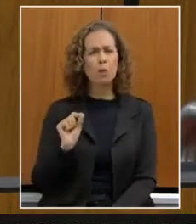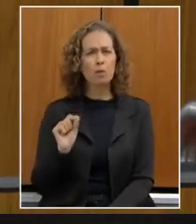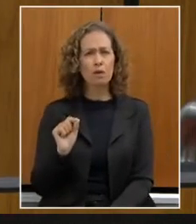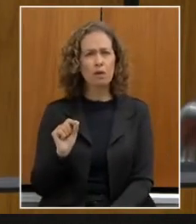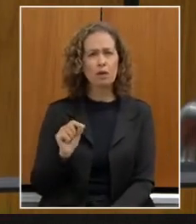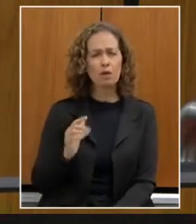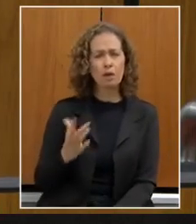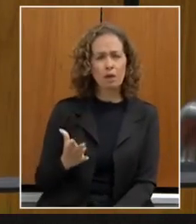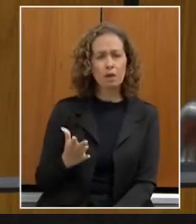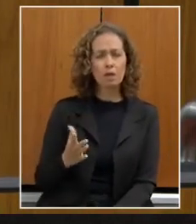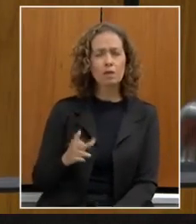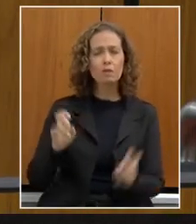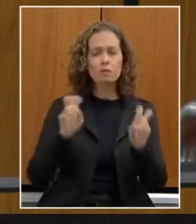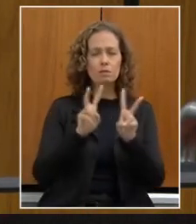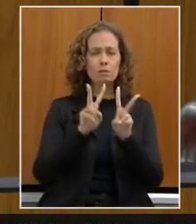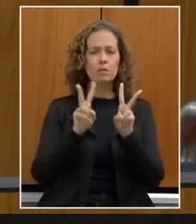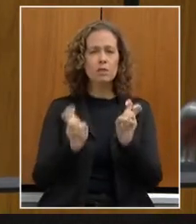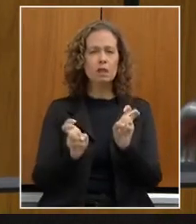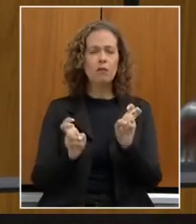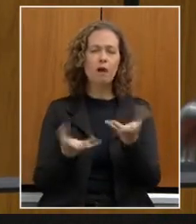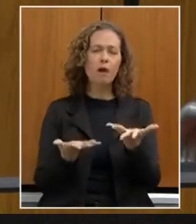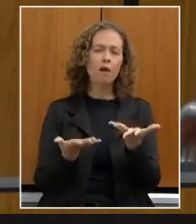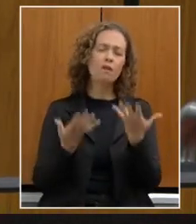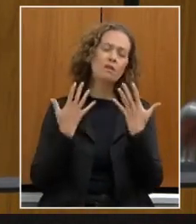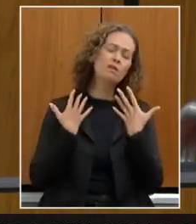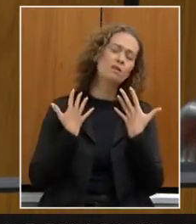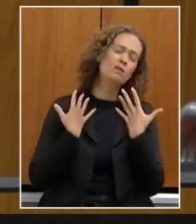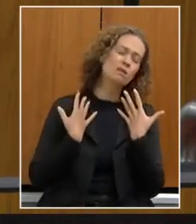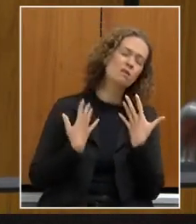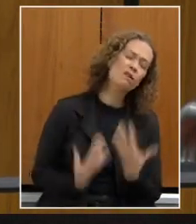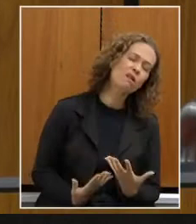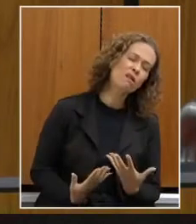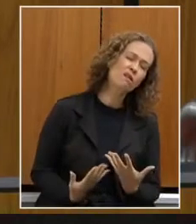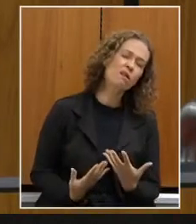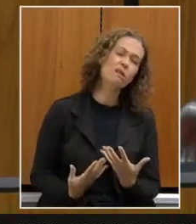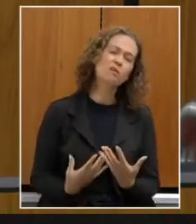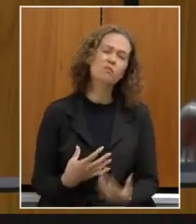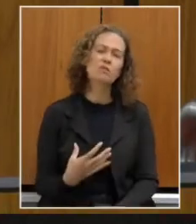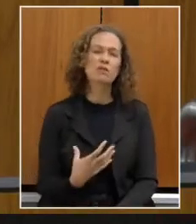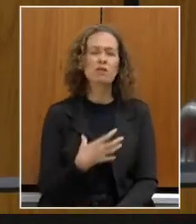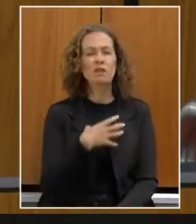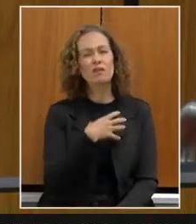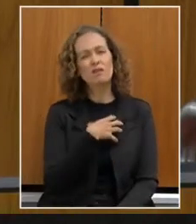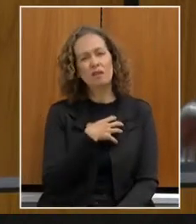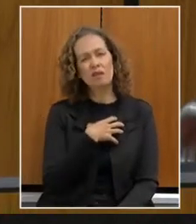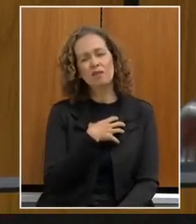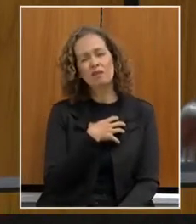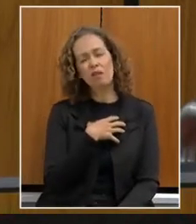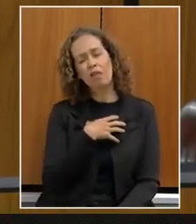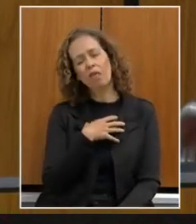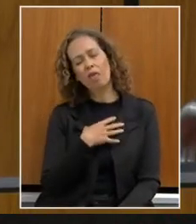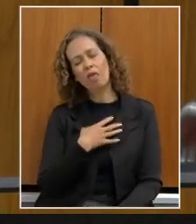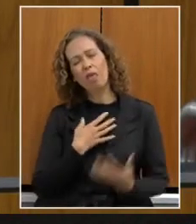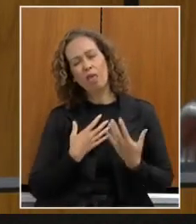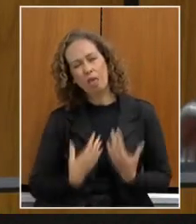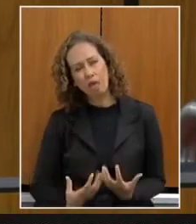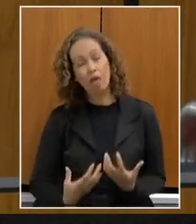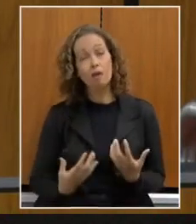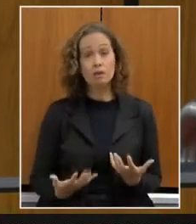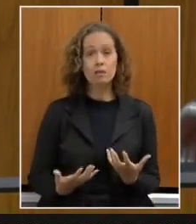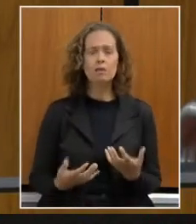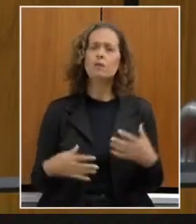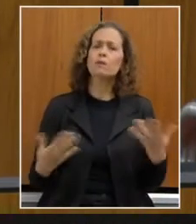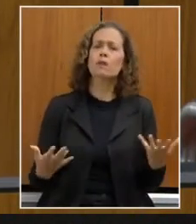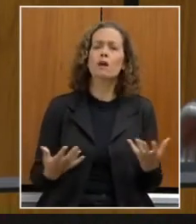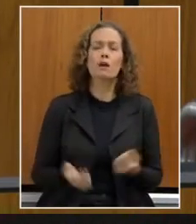que é a expressão usada para desânimo apatia sensação de abatimento etc nesse sentido qual